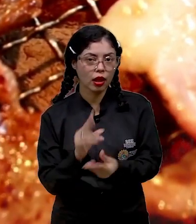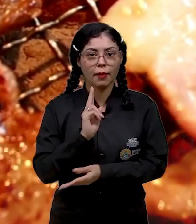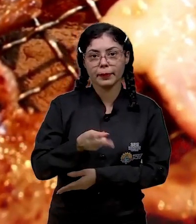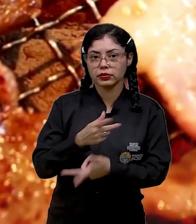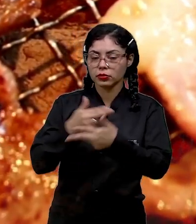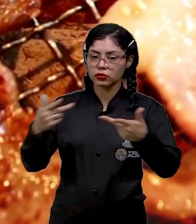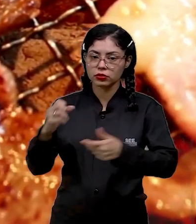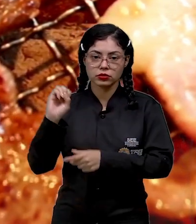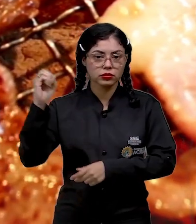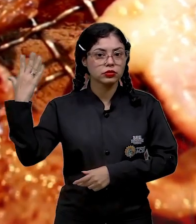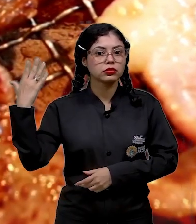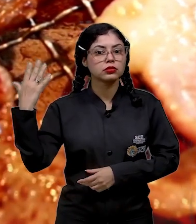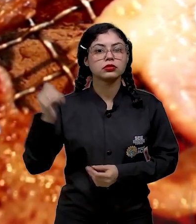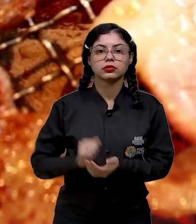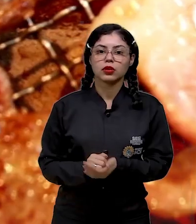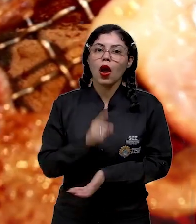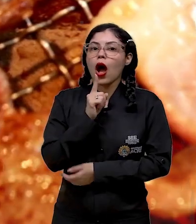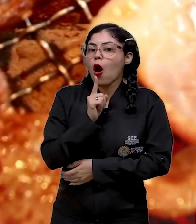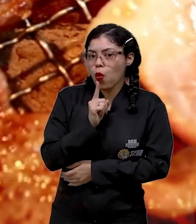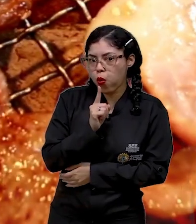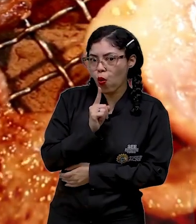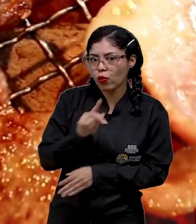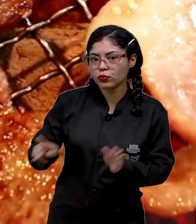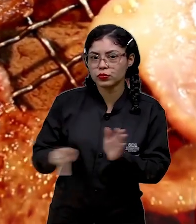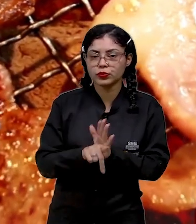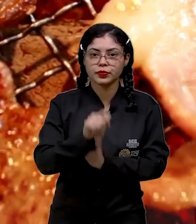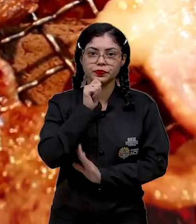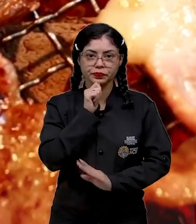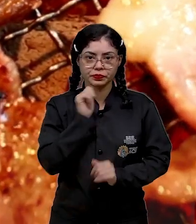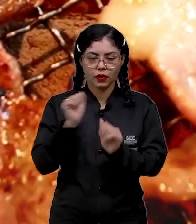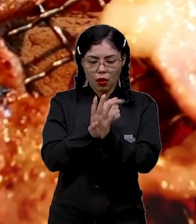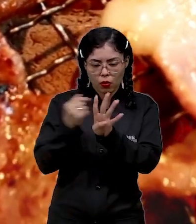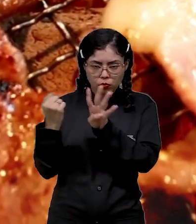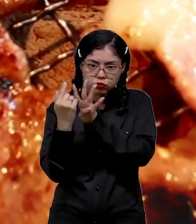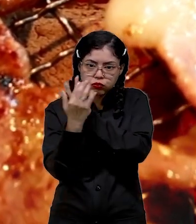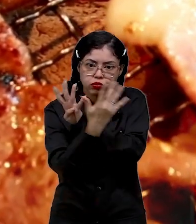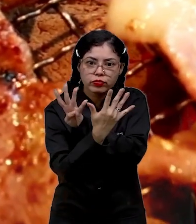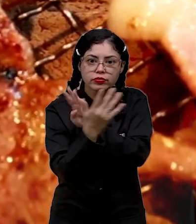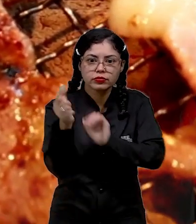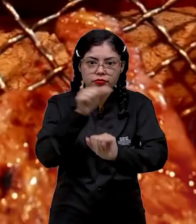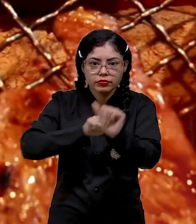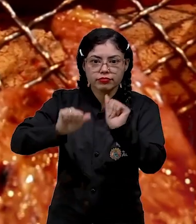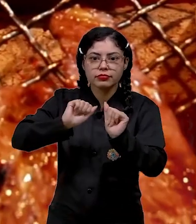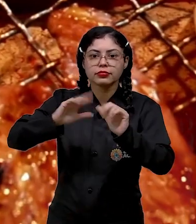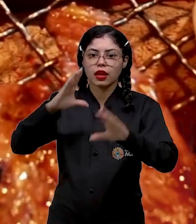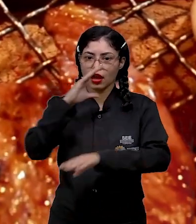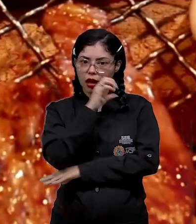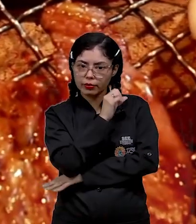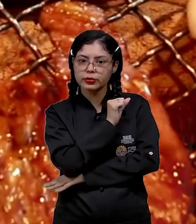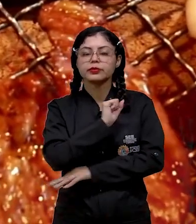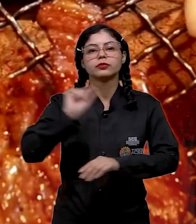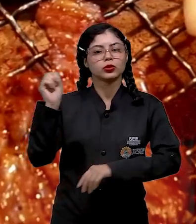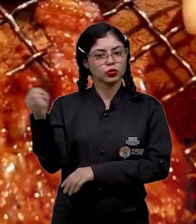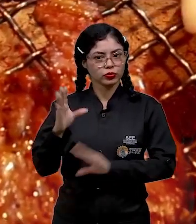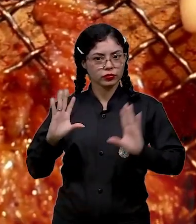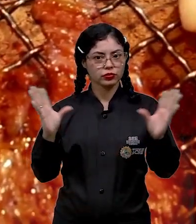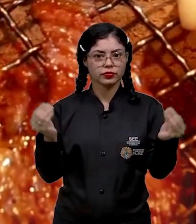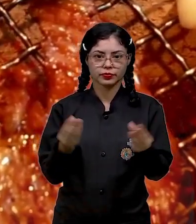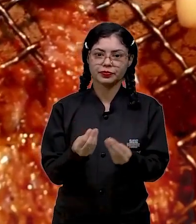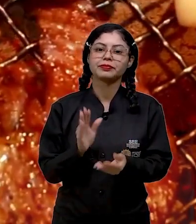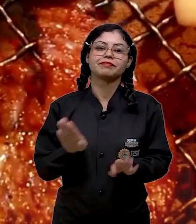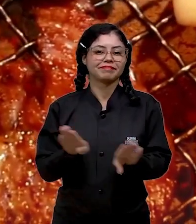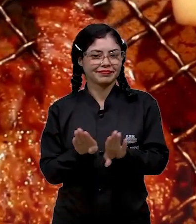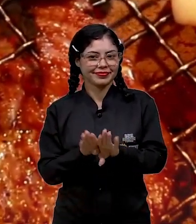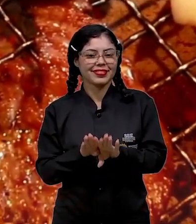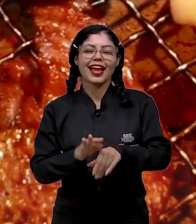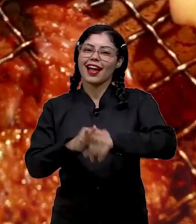coisa acontece aí com os fósforos, né? Eles pegam fogo. Então, eles também são transformados em uma nova substância. E aí a carninha, gente,